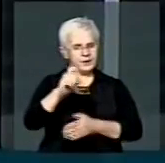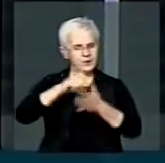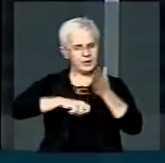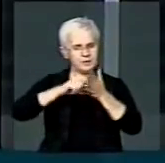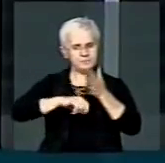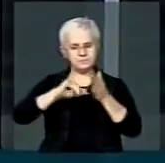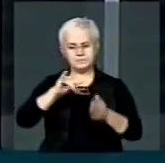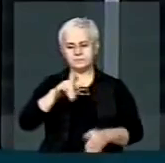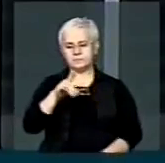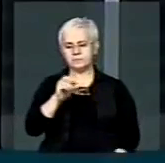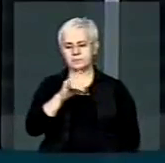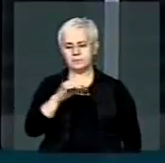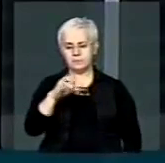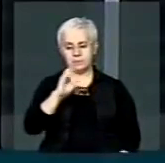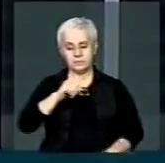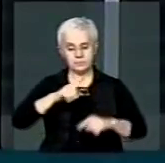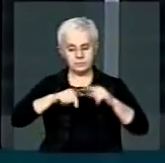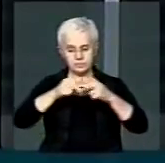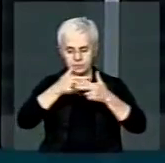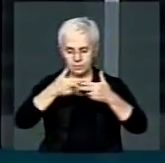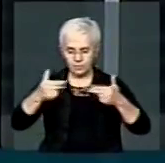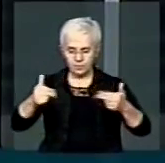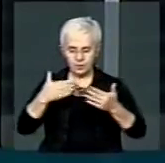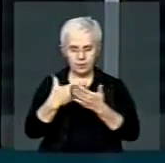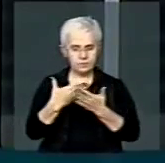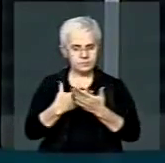impostos do material escolar